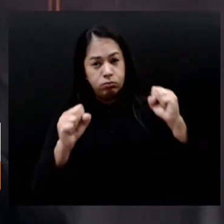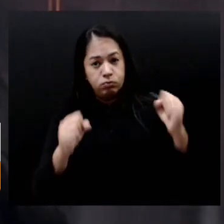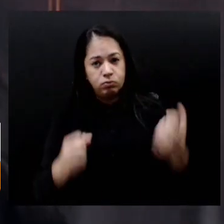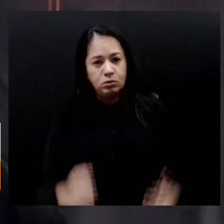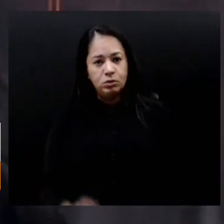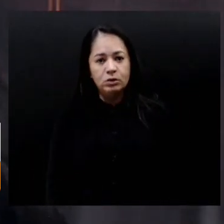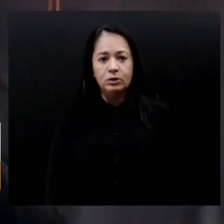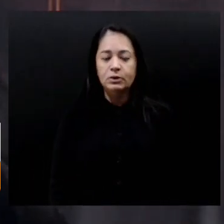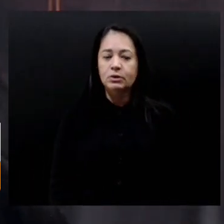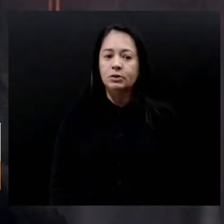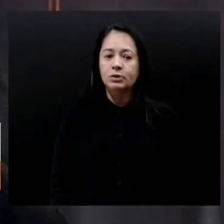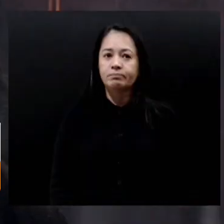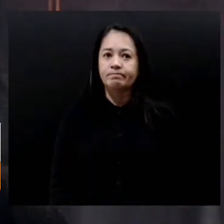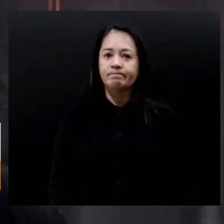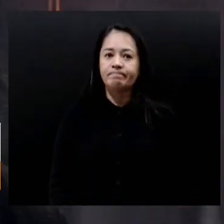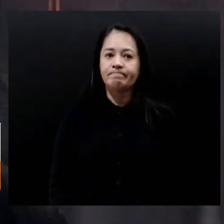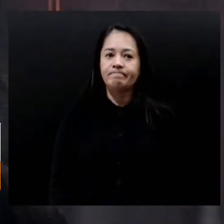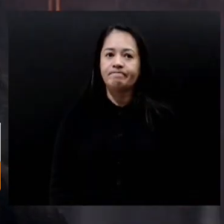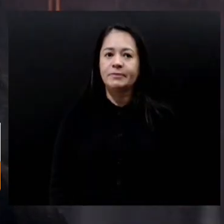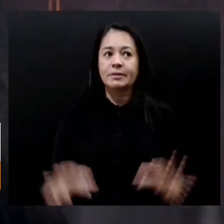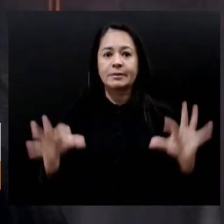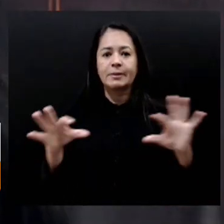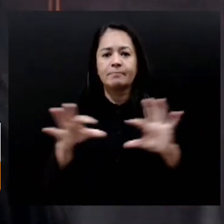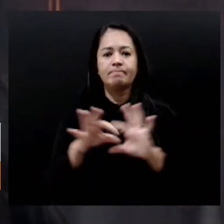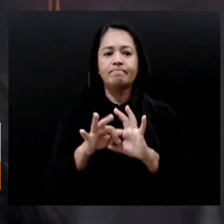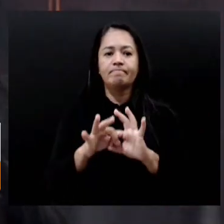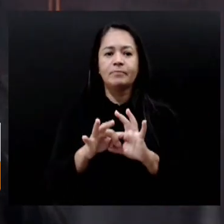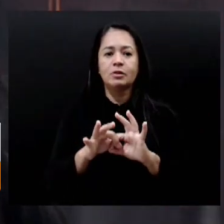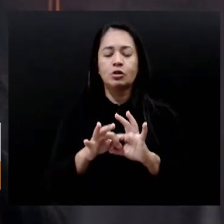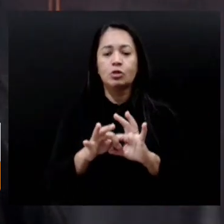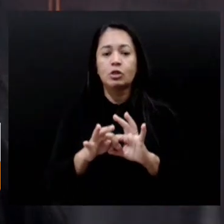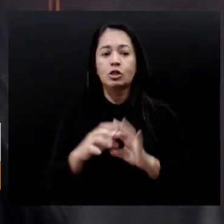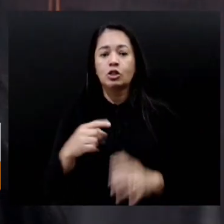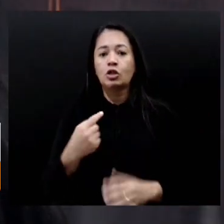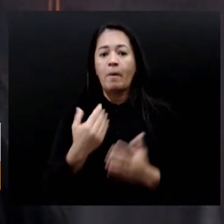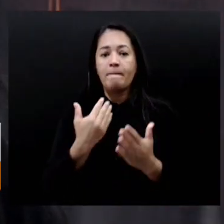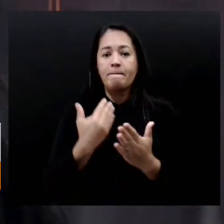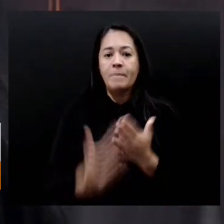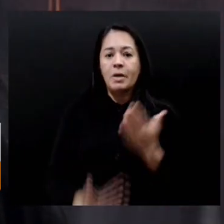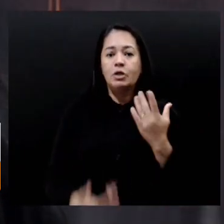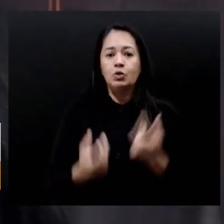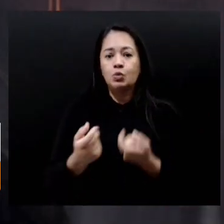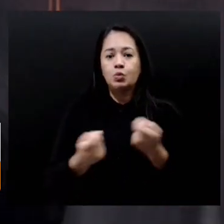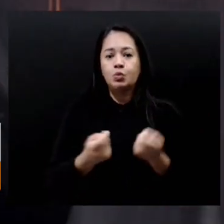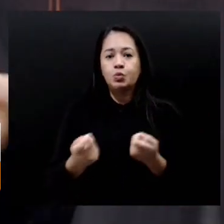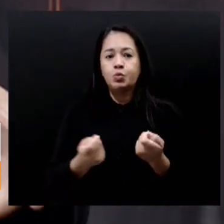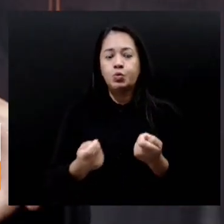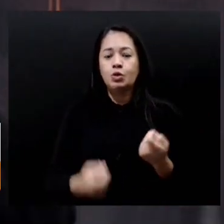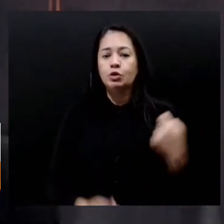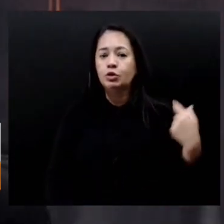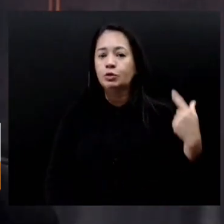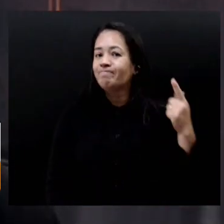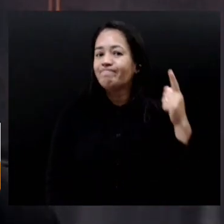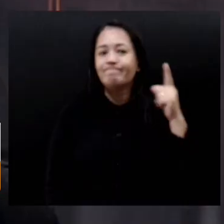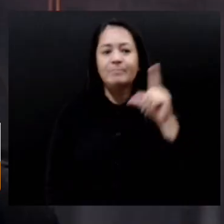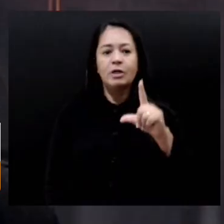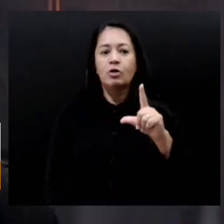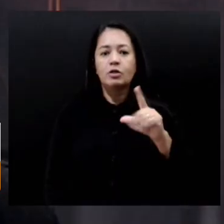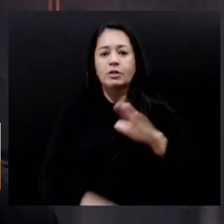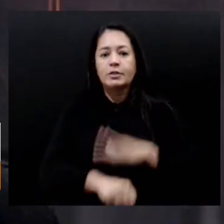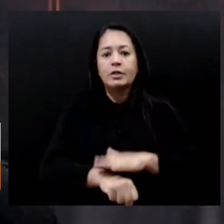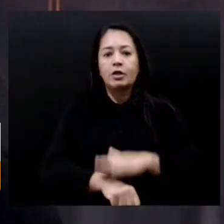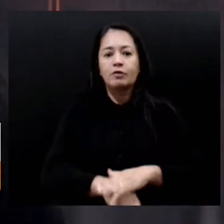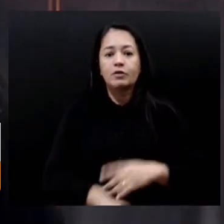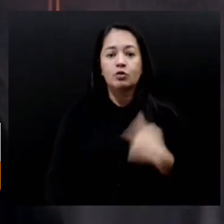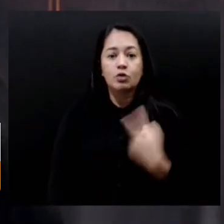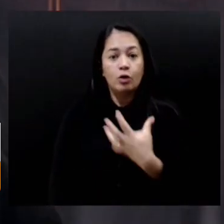está muito ligada a situações que a gente perde o controle, que a gente não consegue fazer aquilo que a gente quer,